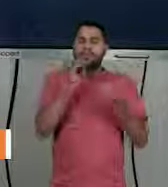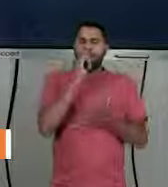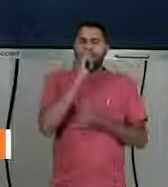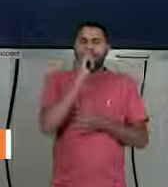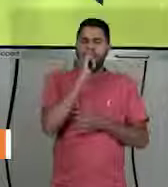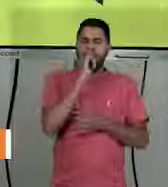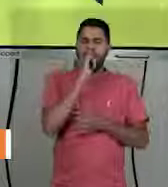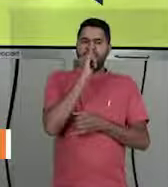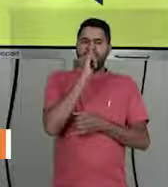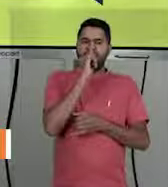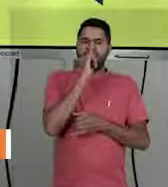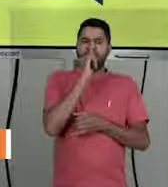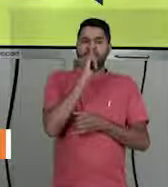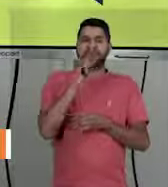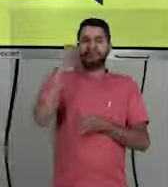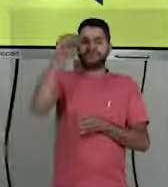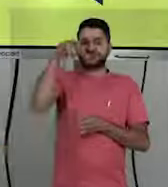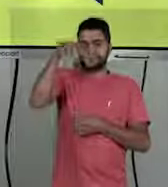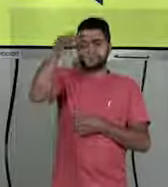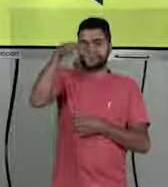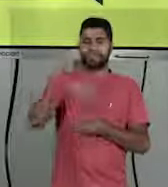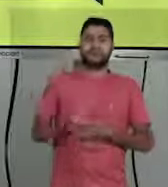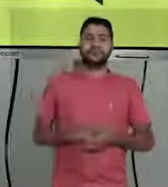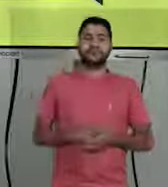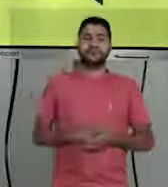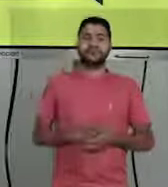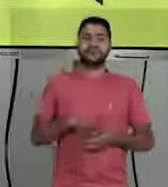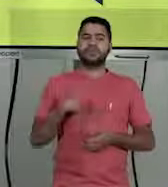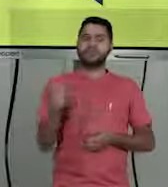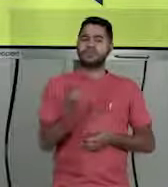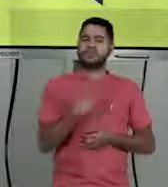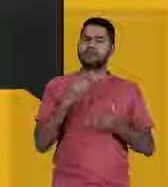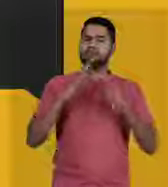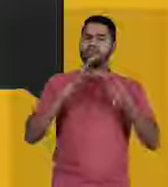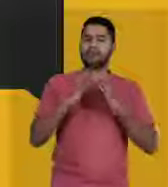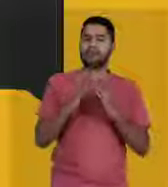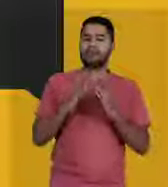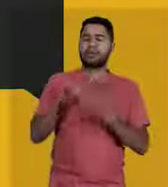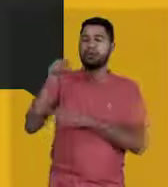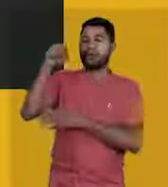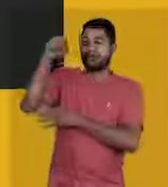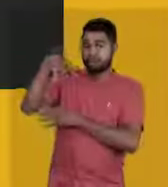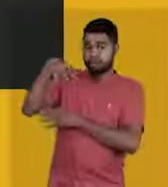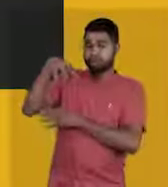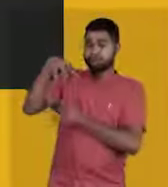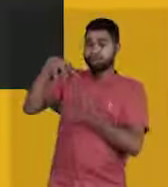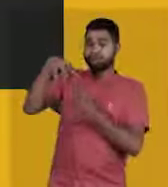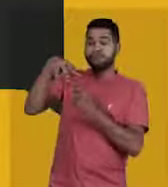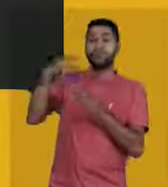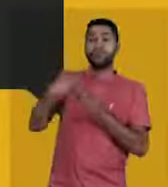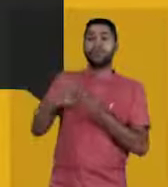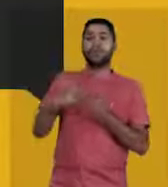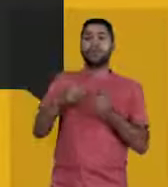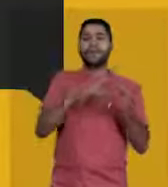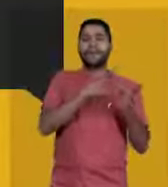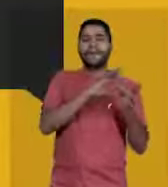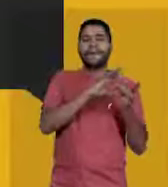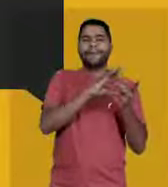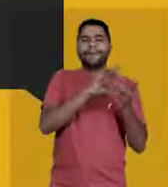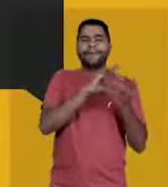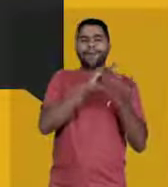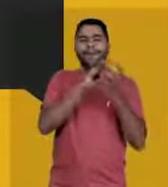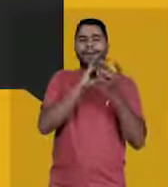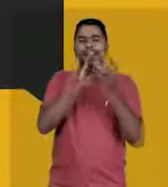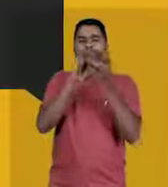então, a luz. Bom, nas nossas casas, as lâmpadas só vão acender porque tem uma corrente elétrica